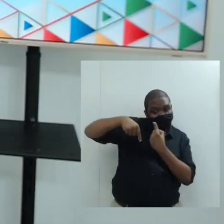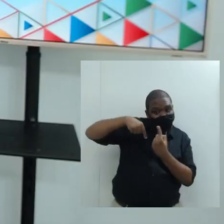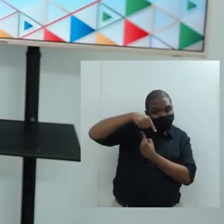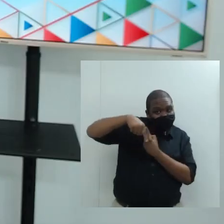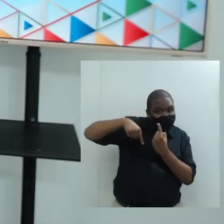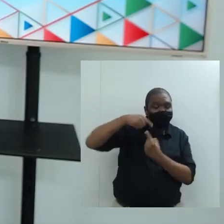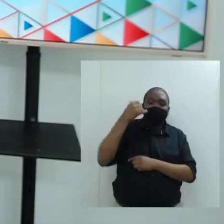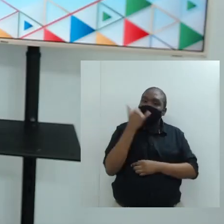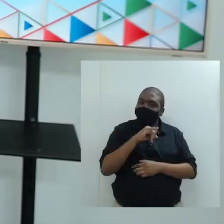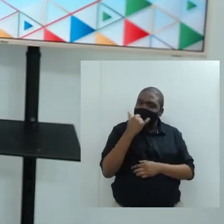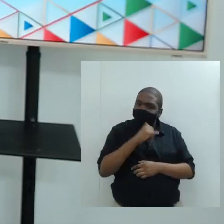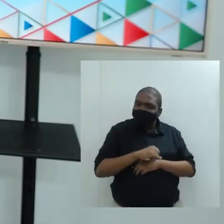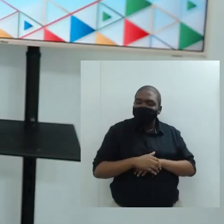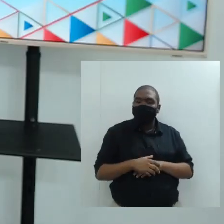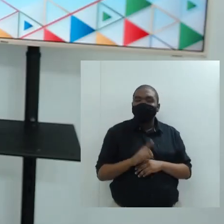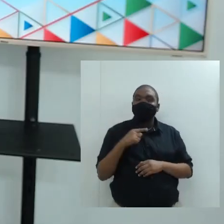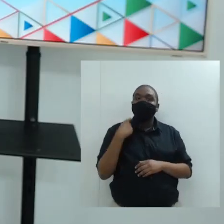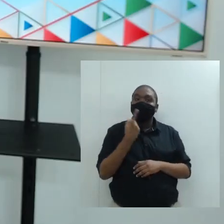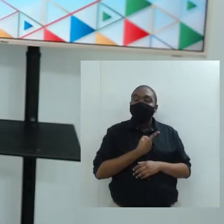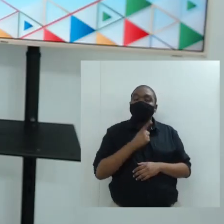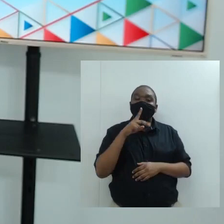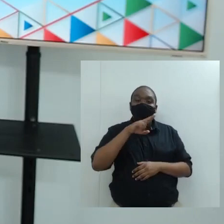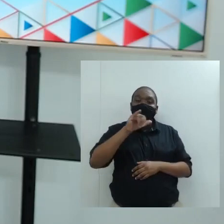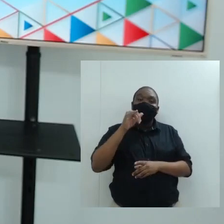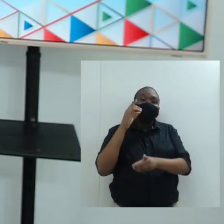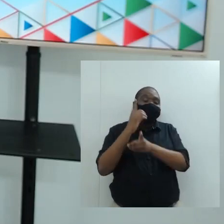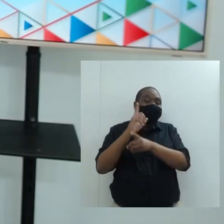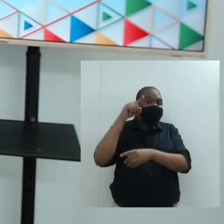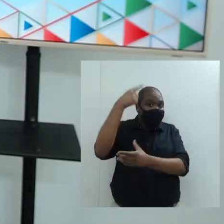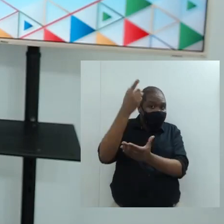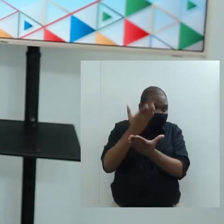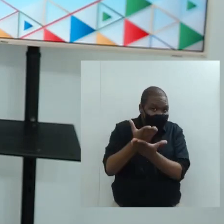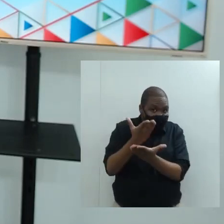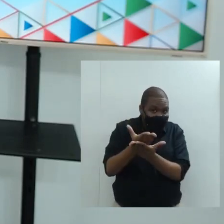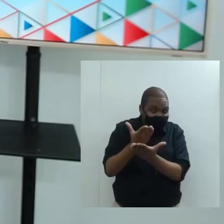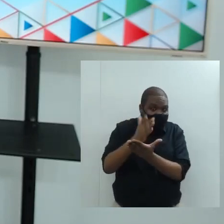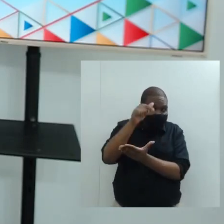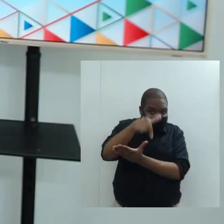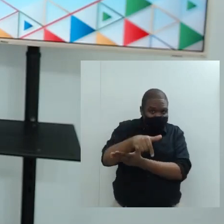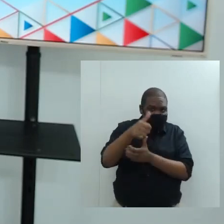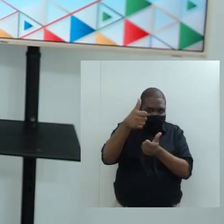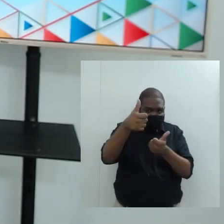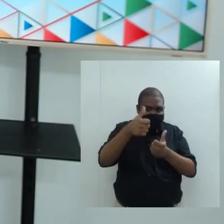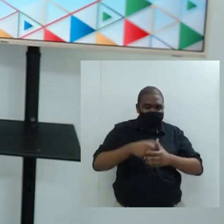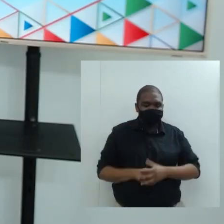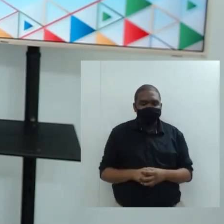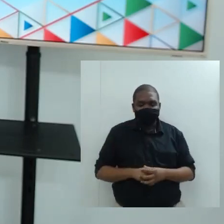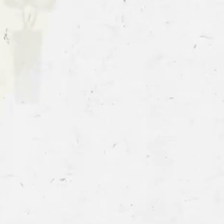elétricos, e a gente irá se encontrar na próxima aula do EducaPE.